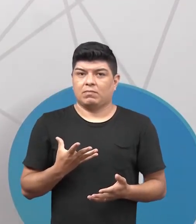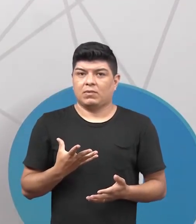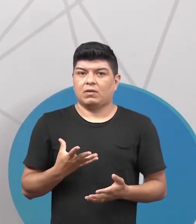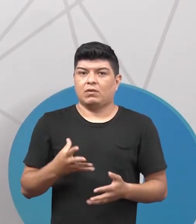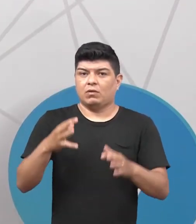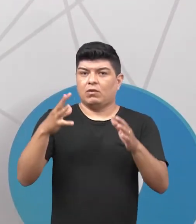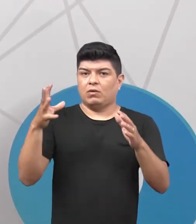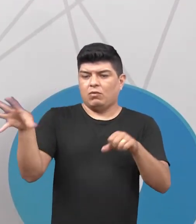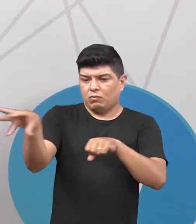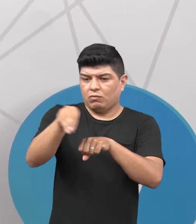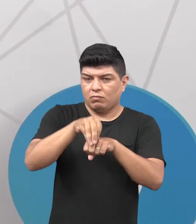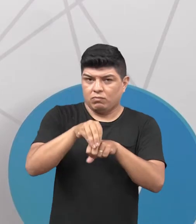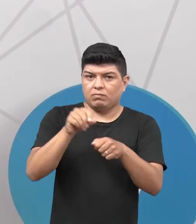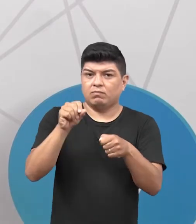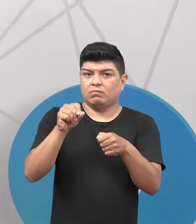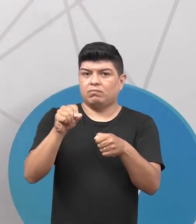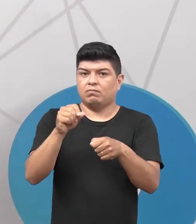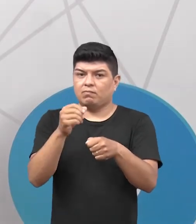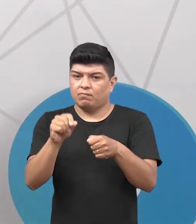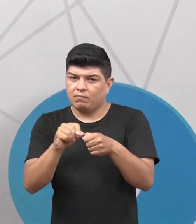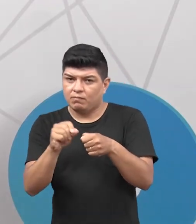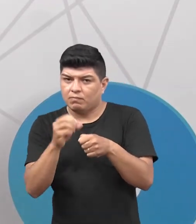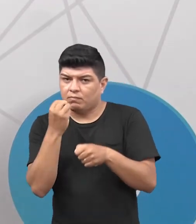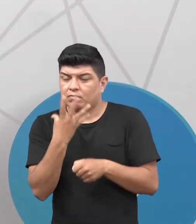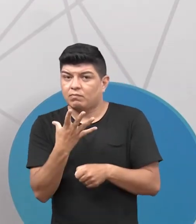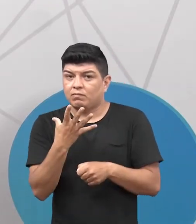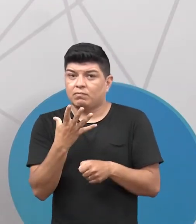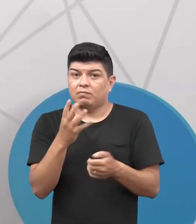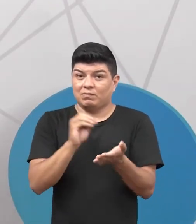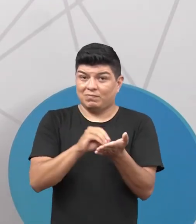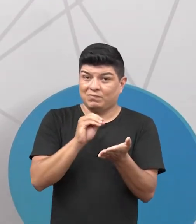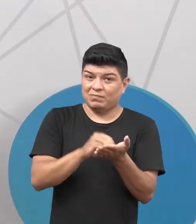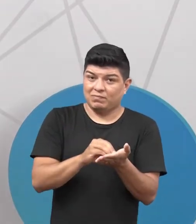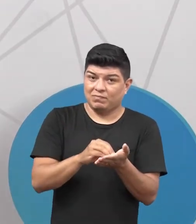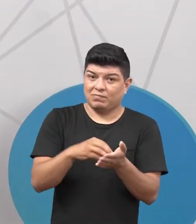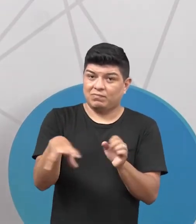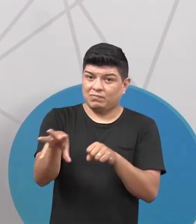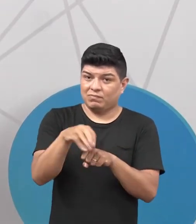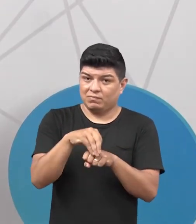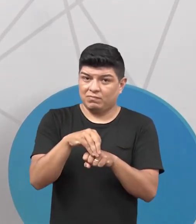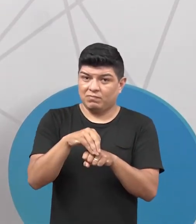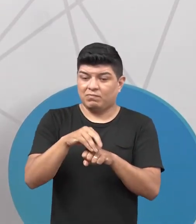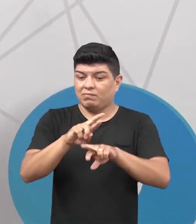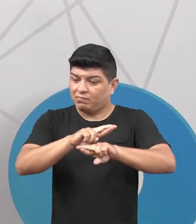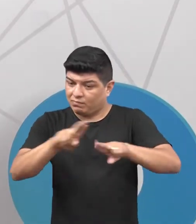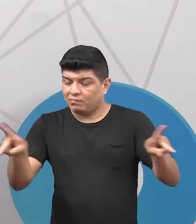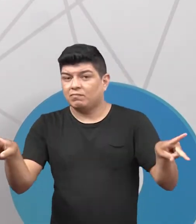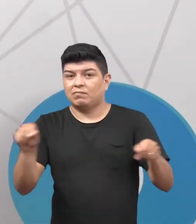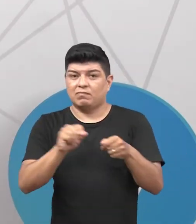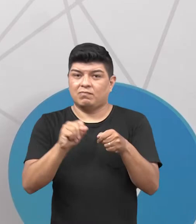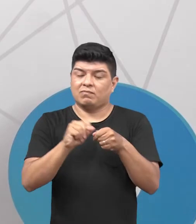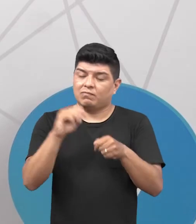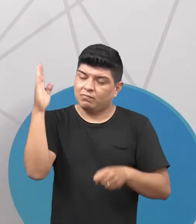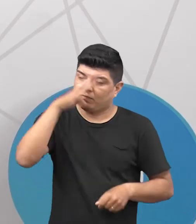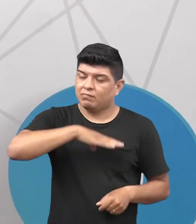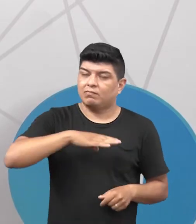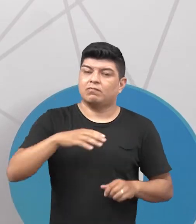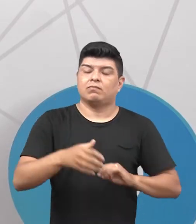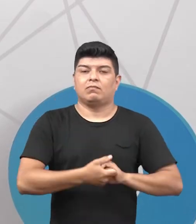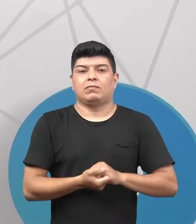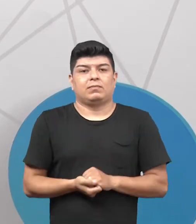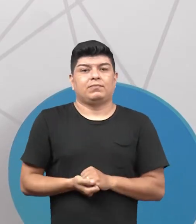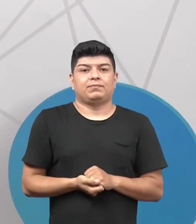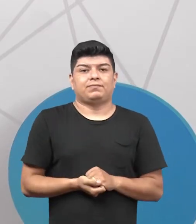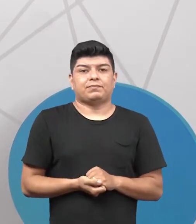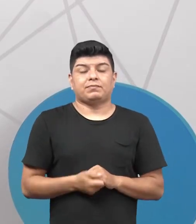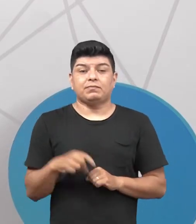leva a gente a praticar o bem e a ignorância já leva justamente a gente a fazer o contrário, praticar o mal.